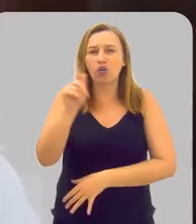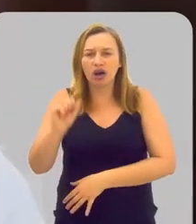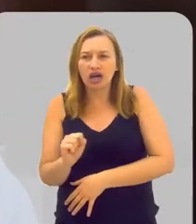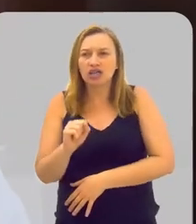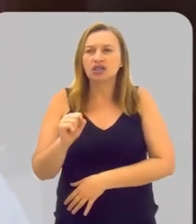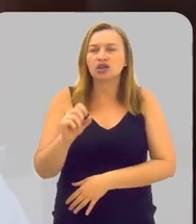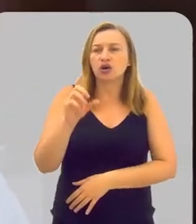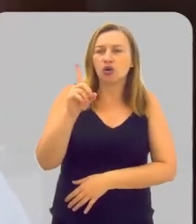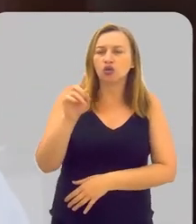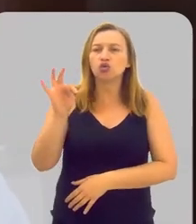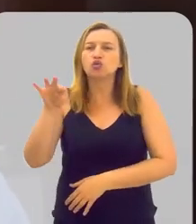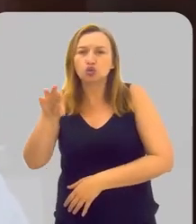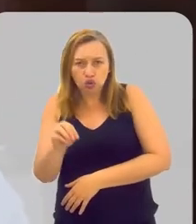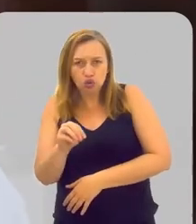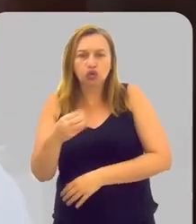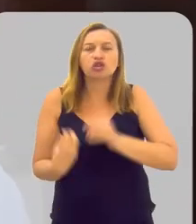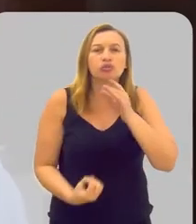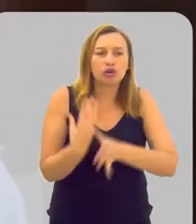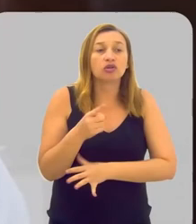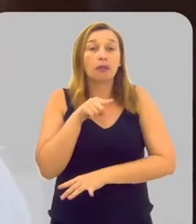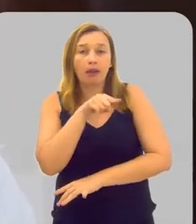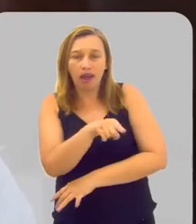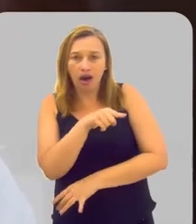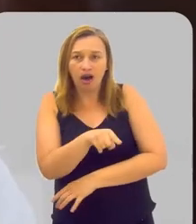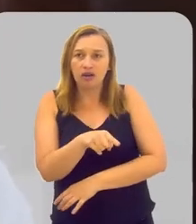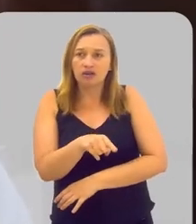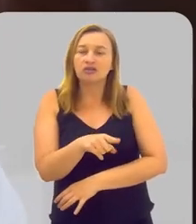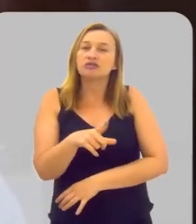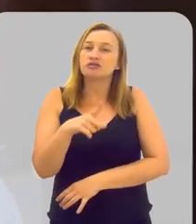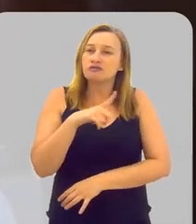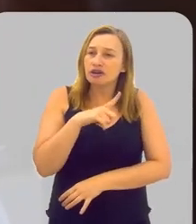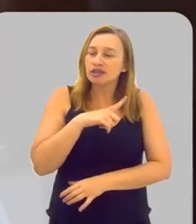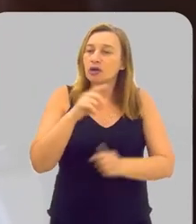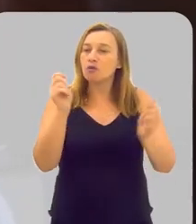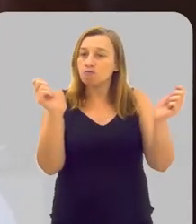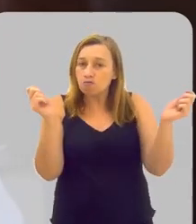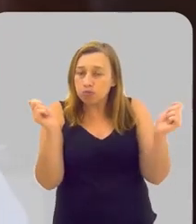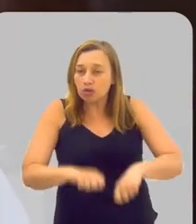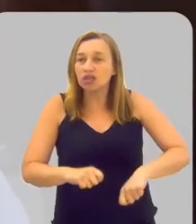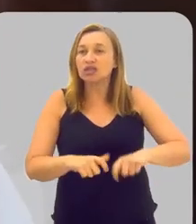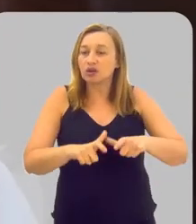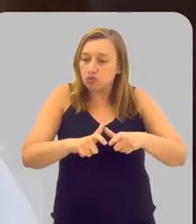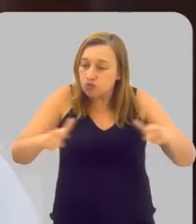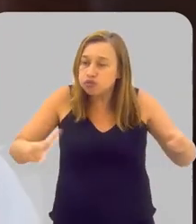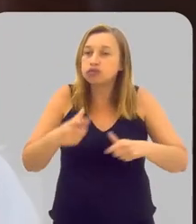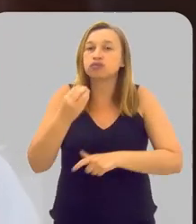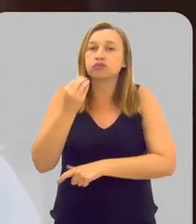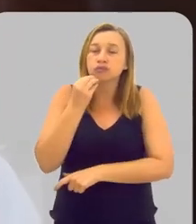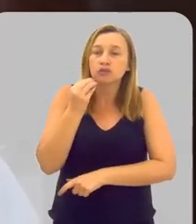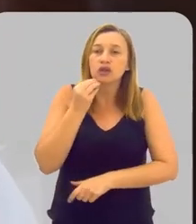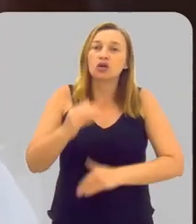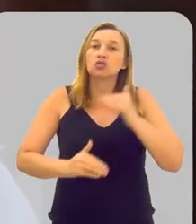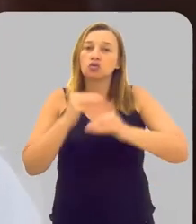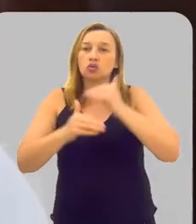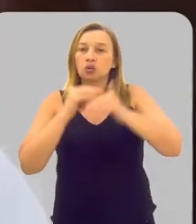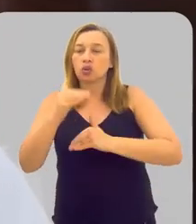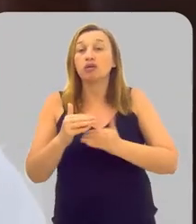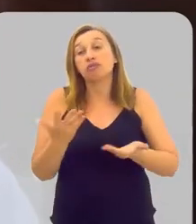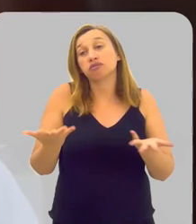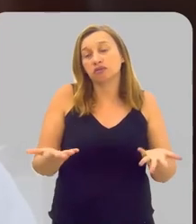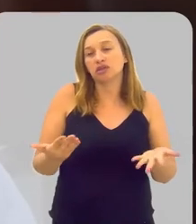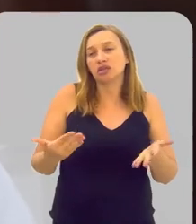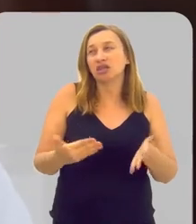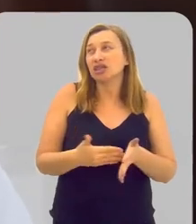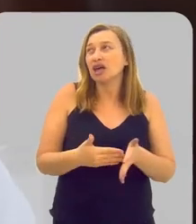rede, um gasoduto escoando esse gás de produção para lá, você já vai ter potencialmente oportunidades que vão